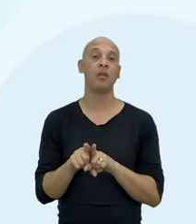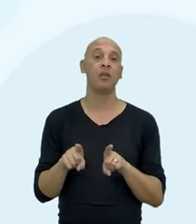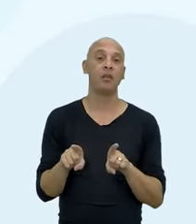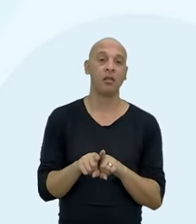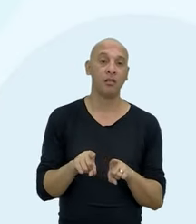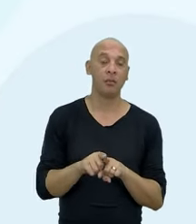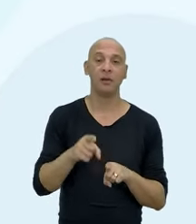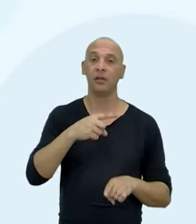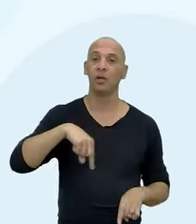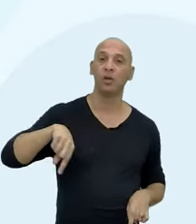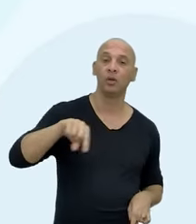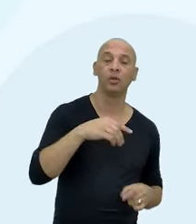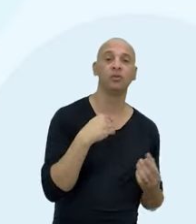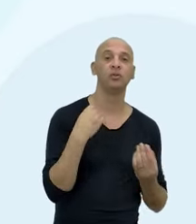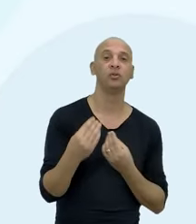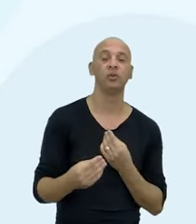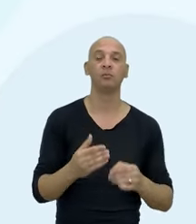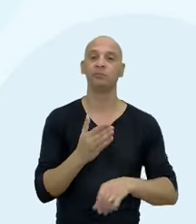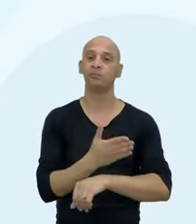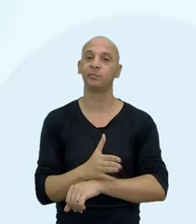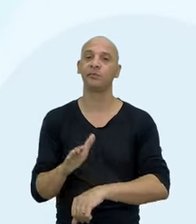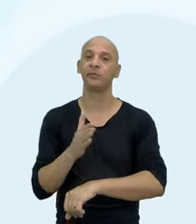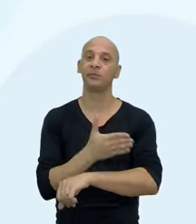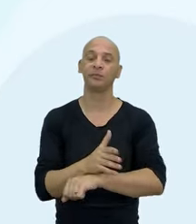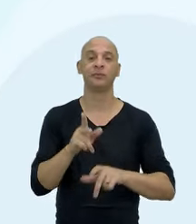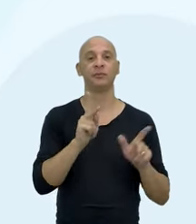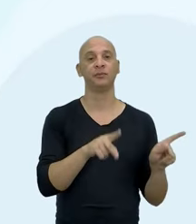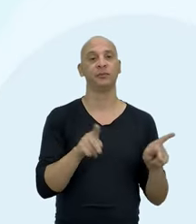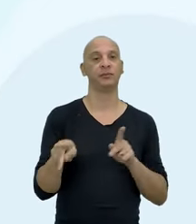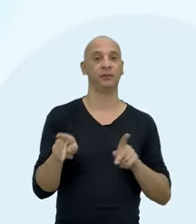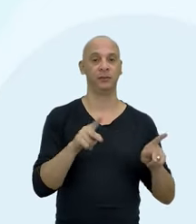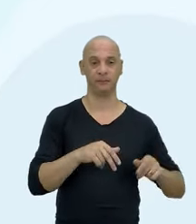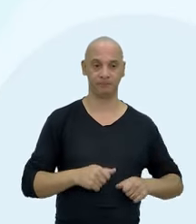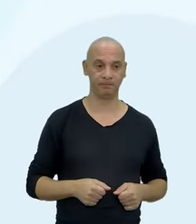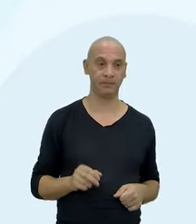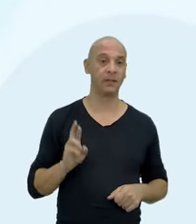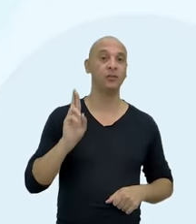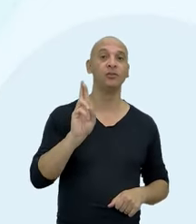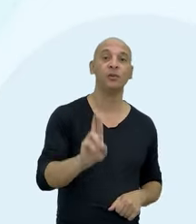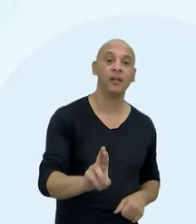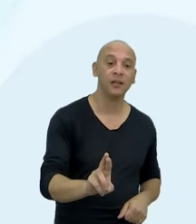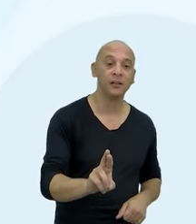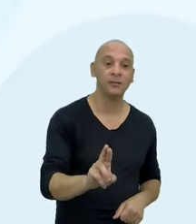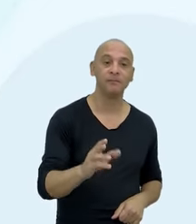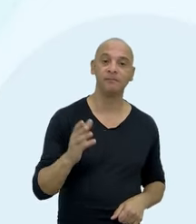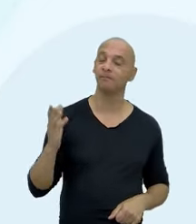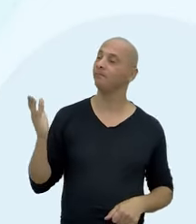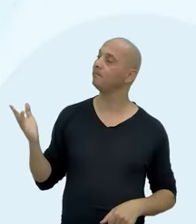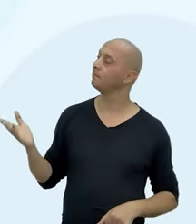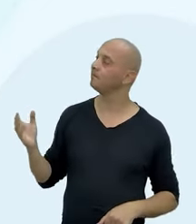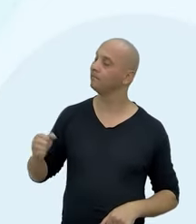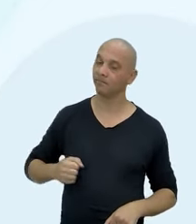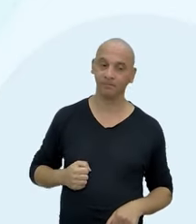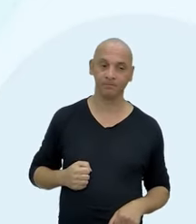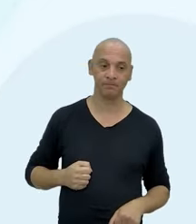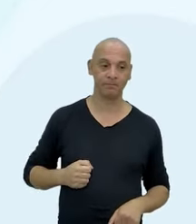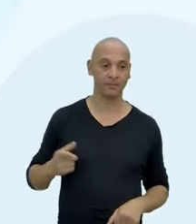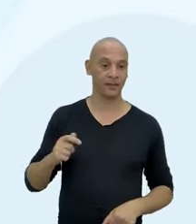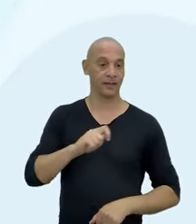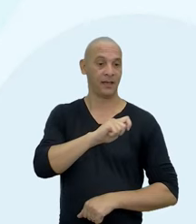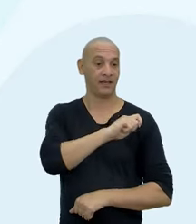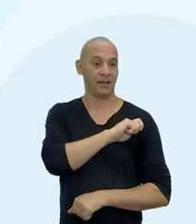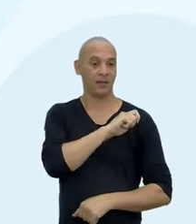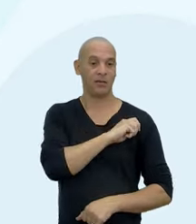também a gente trabalhar na formação de professores né resultados de sucesso salário aqui são os